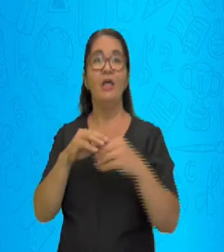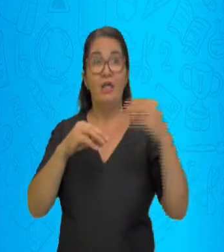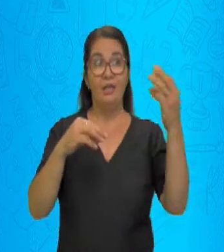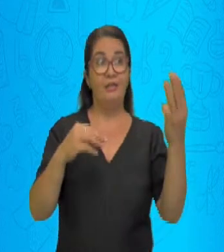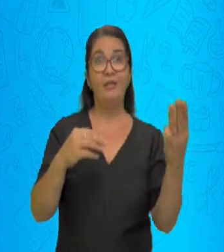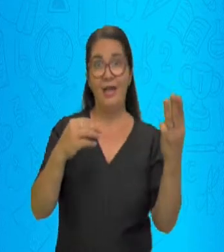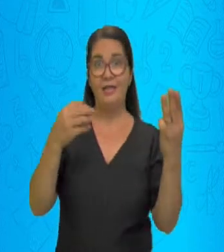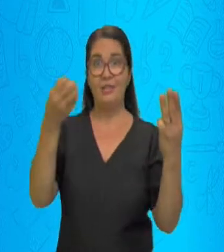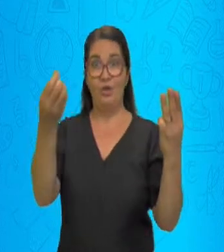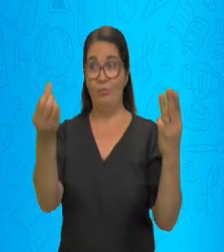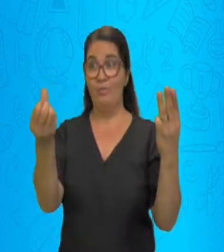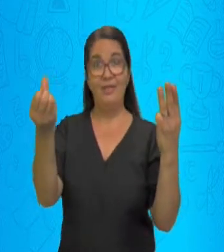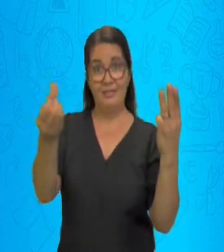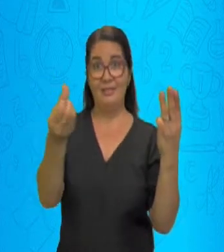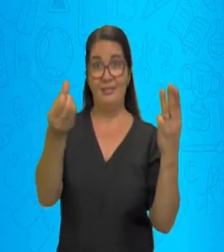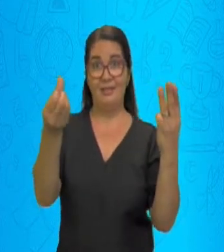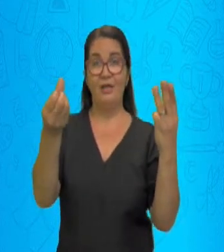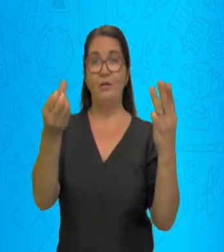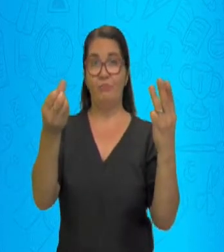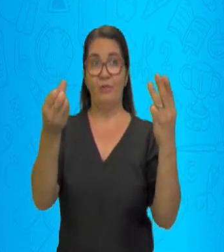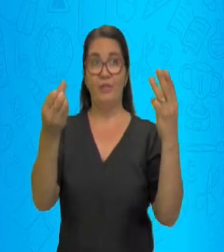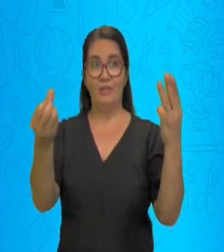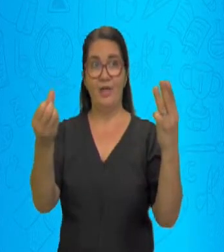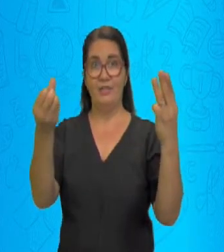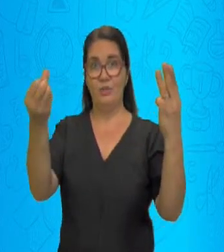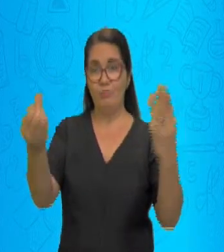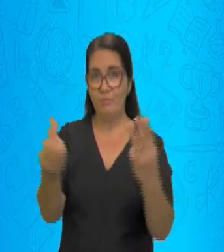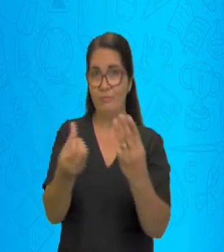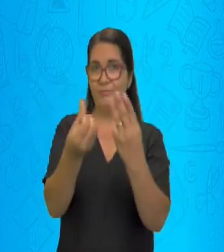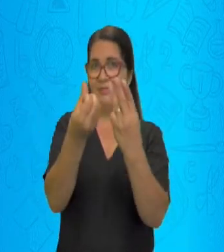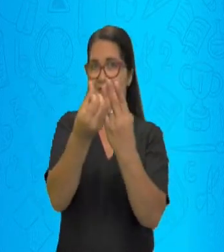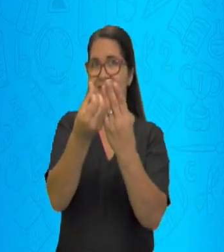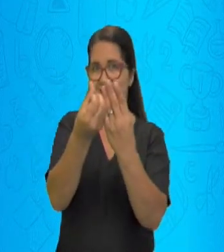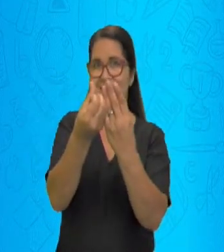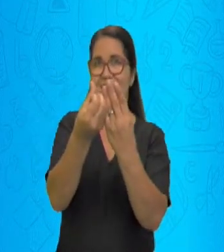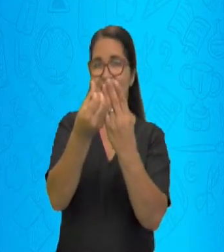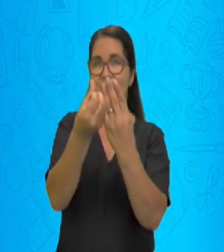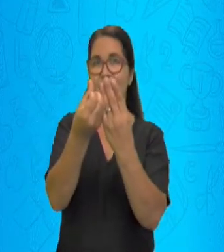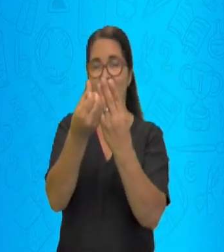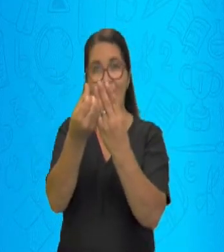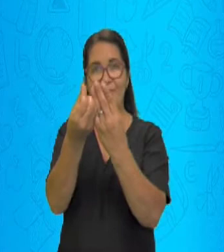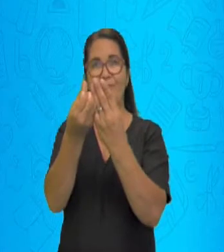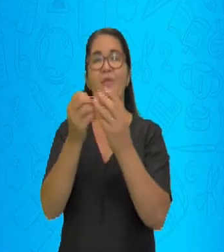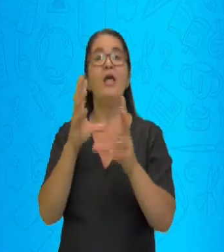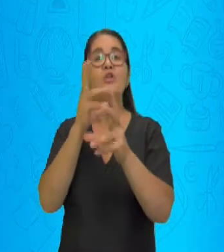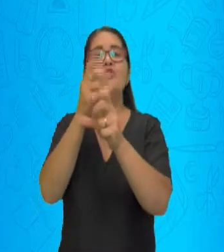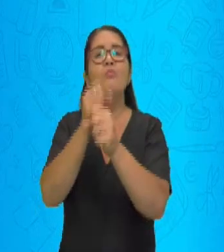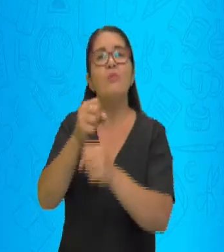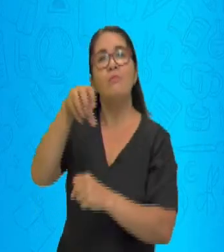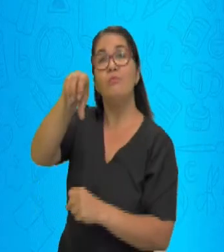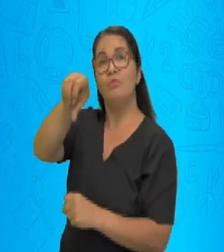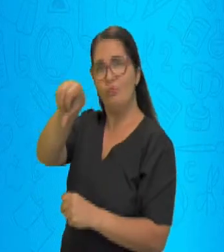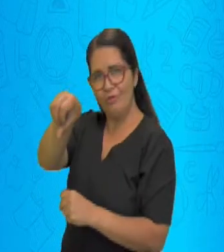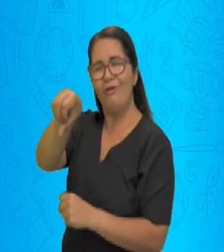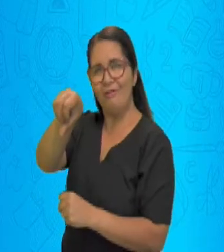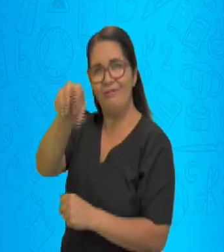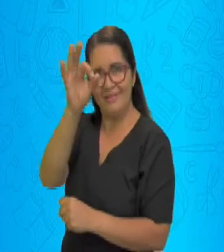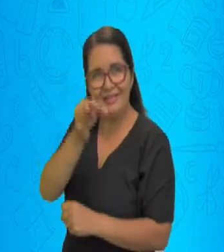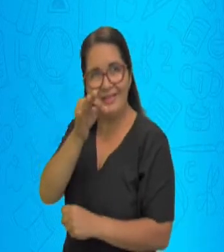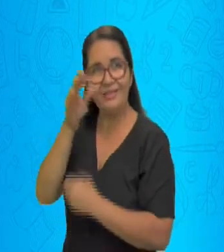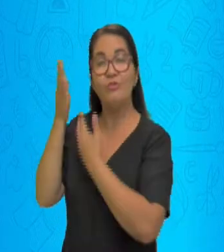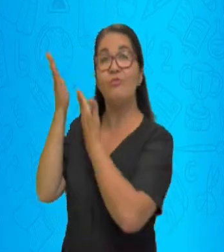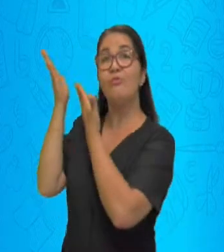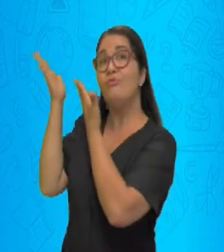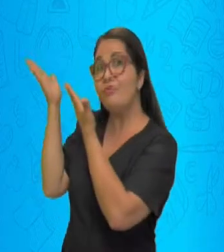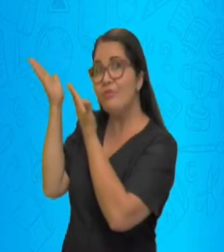9. Então, nós temos essa noção de agrupamento para fazer a adição. A adição também, ela vai nos